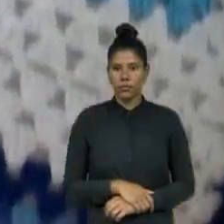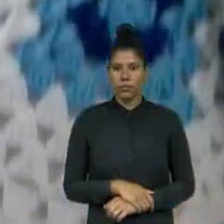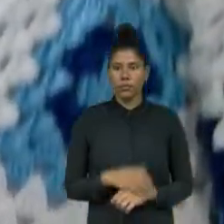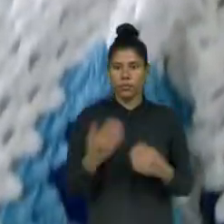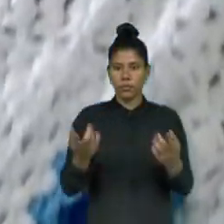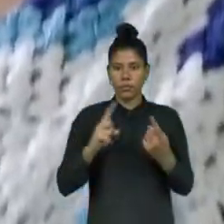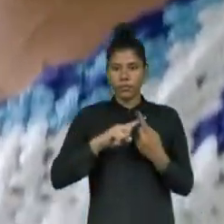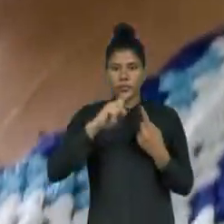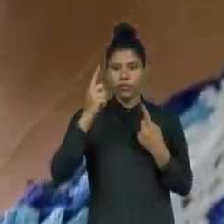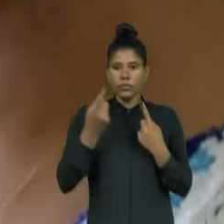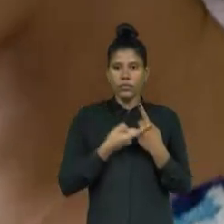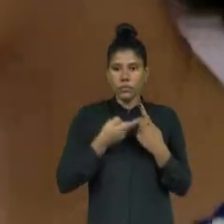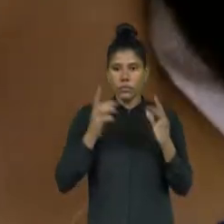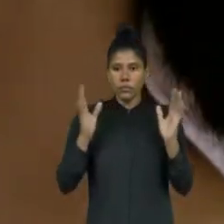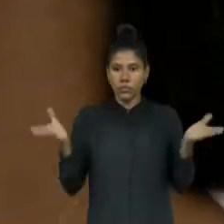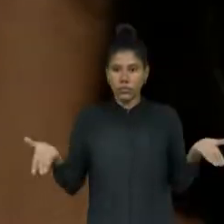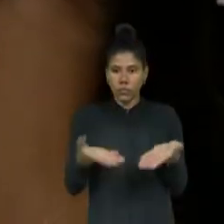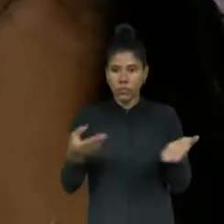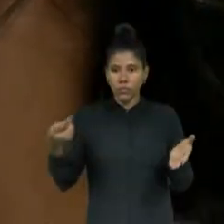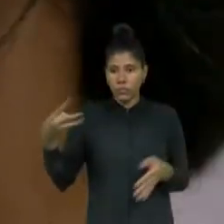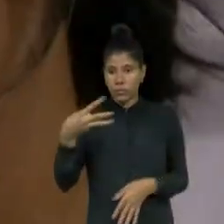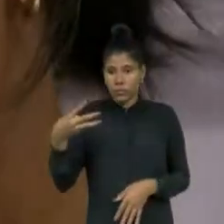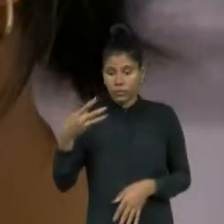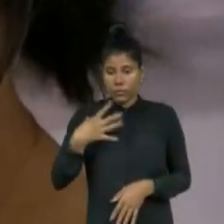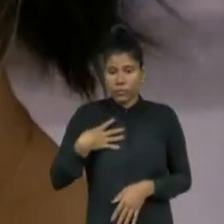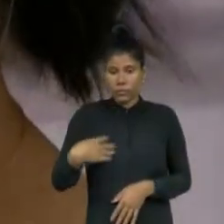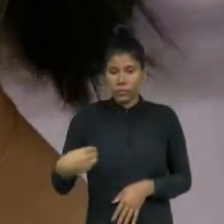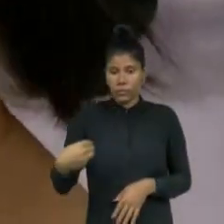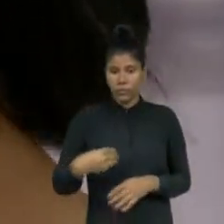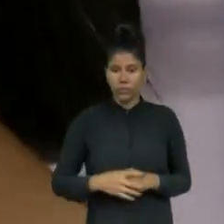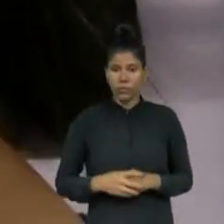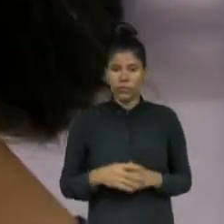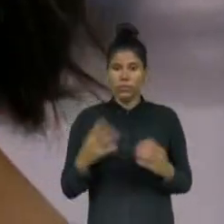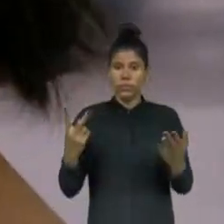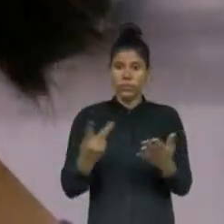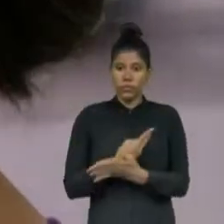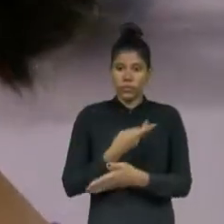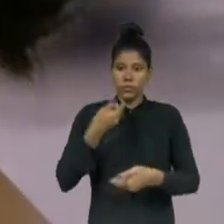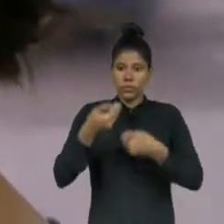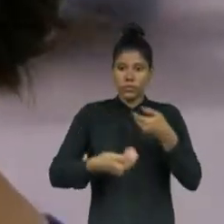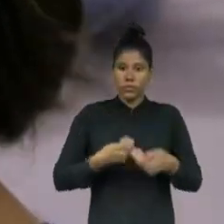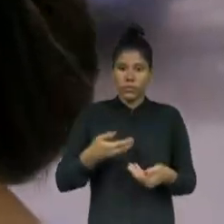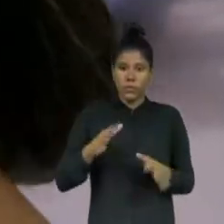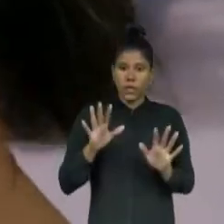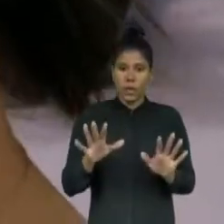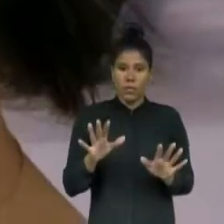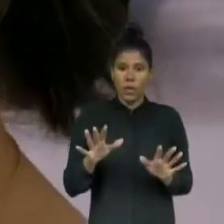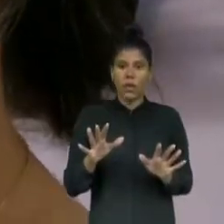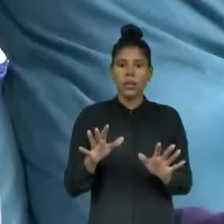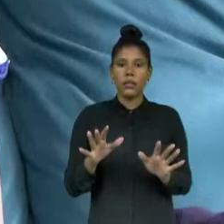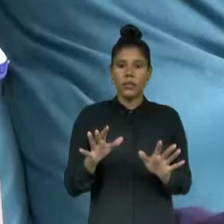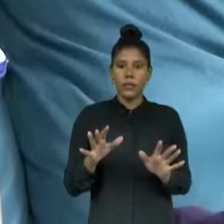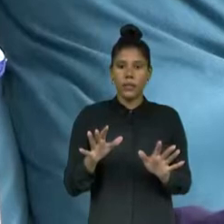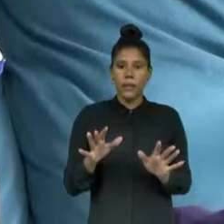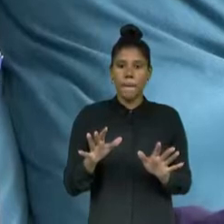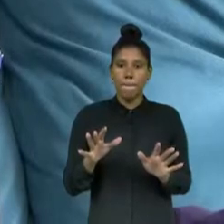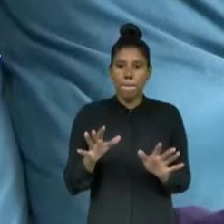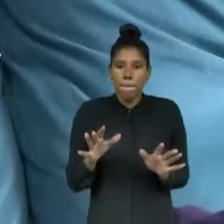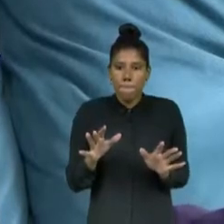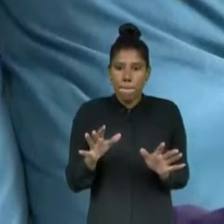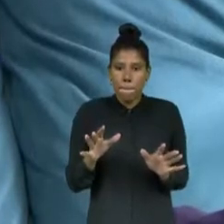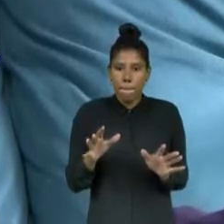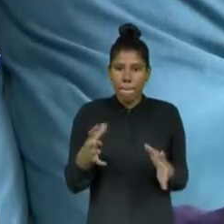do terceiro filho. Apesar da violência, por medo, não faria nada diferente. O nosso